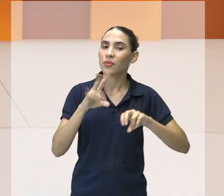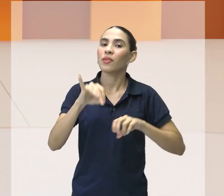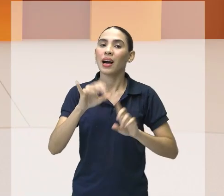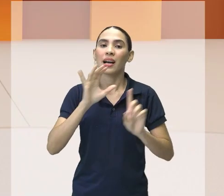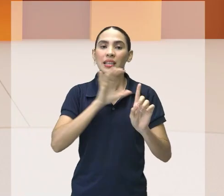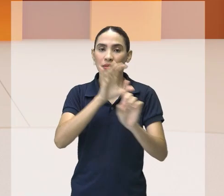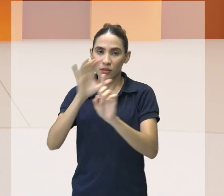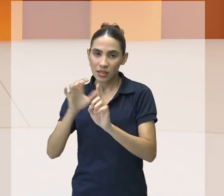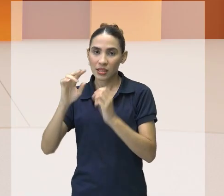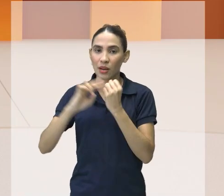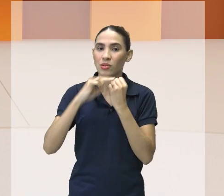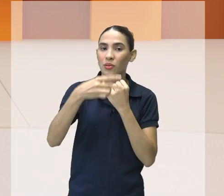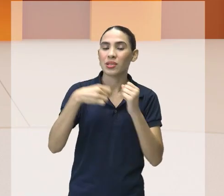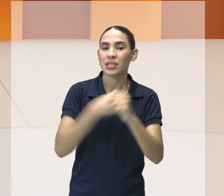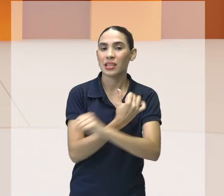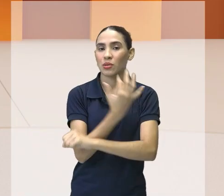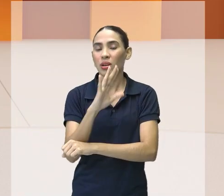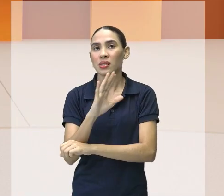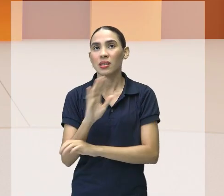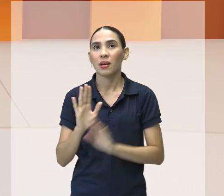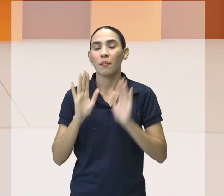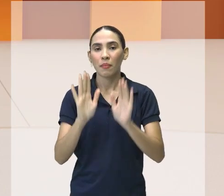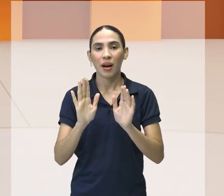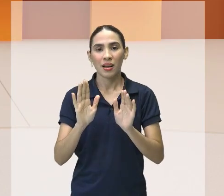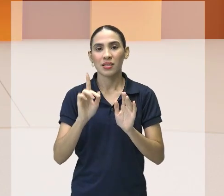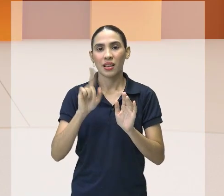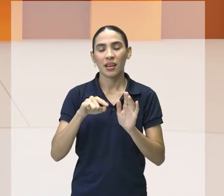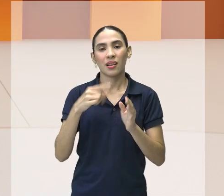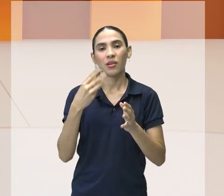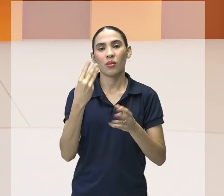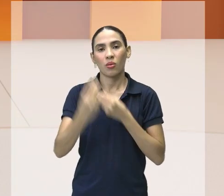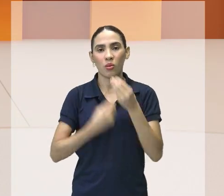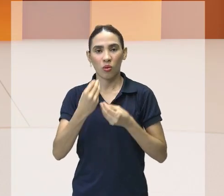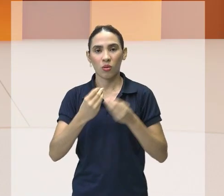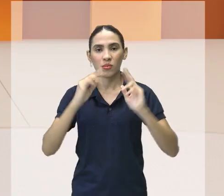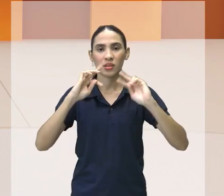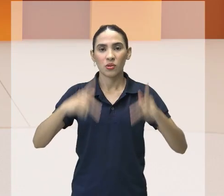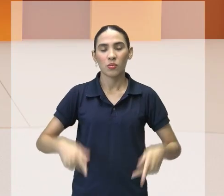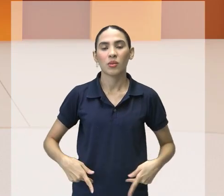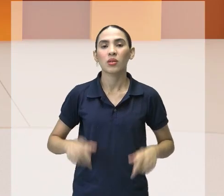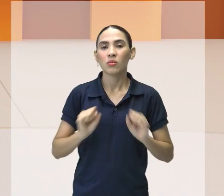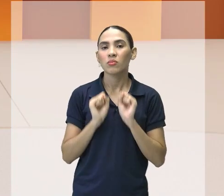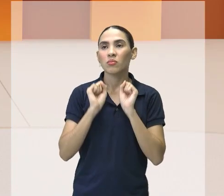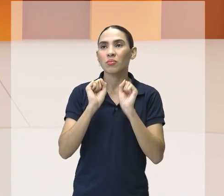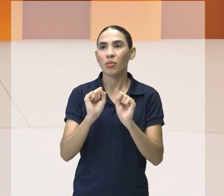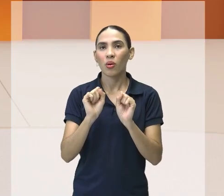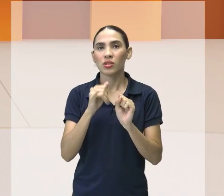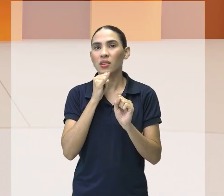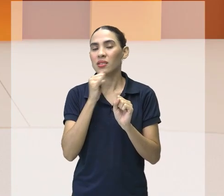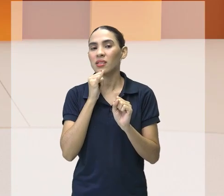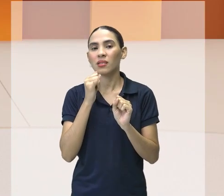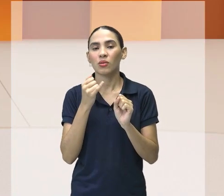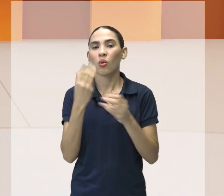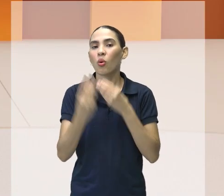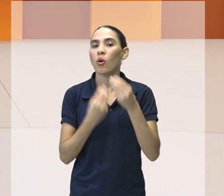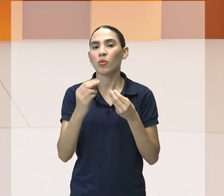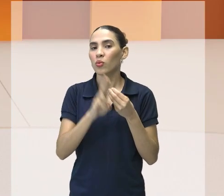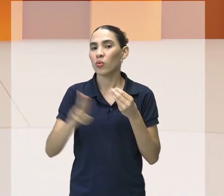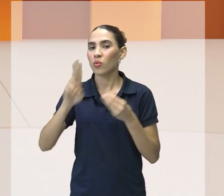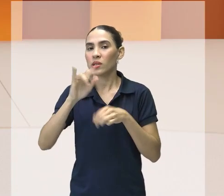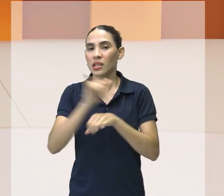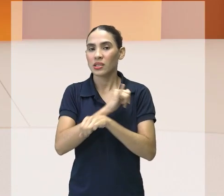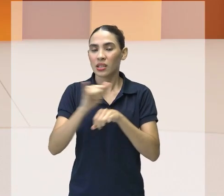trazer o impacto da natureza. A questão aqui é como nós, seres humanos, estamos utilizando esses